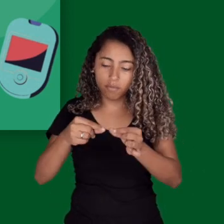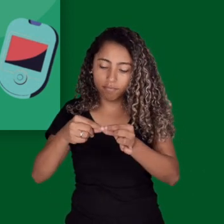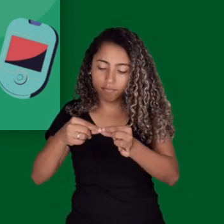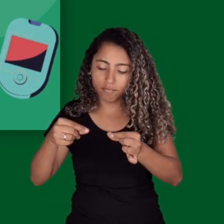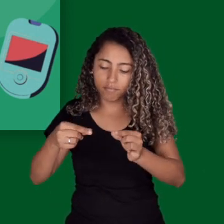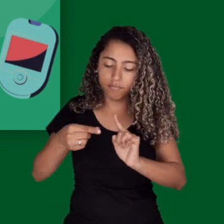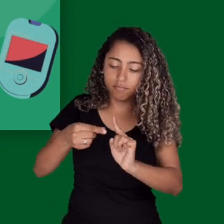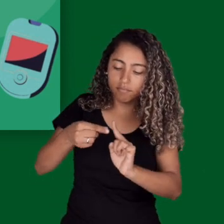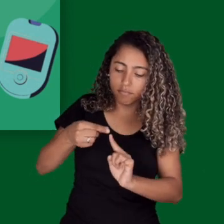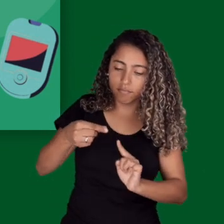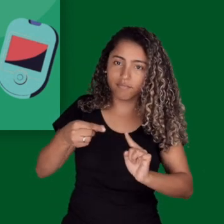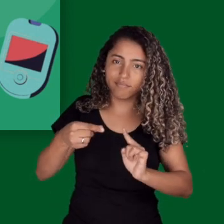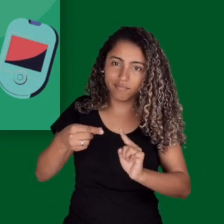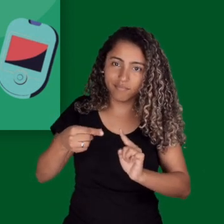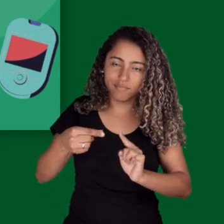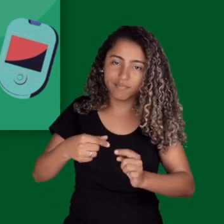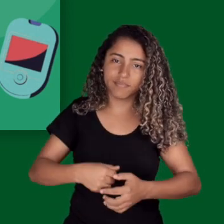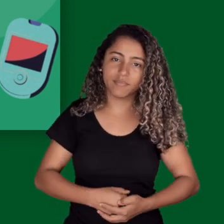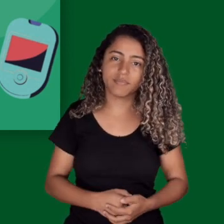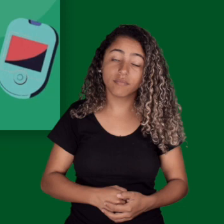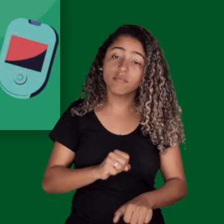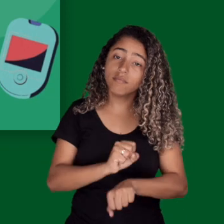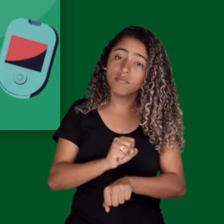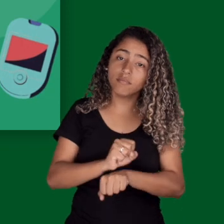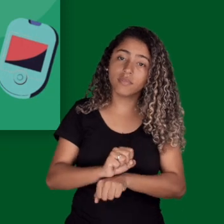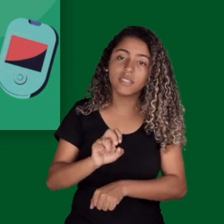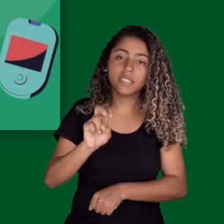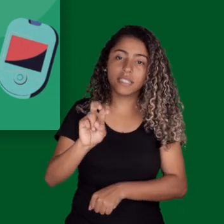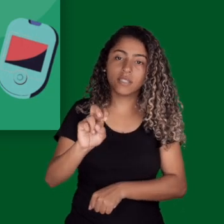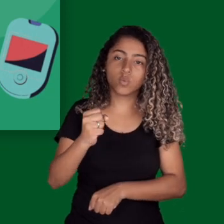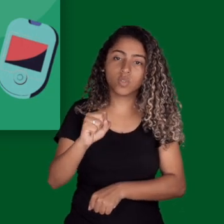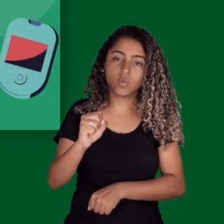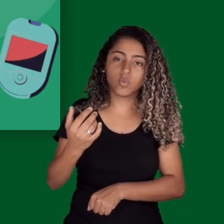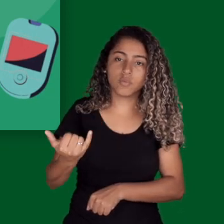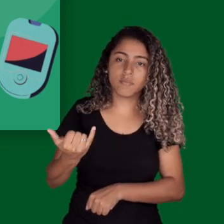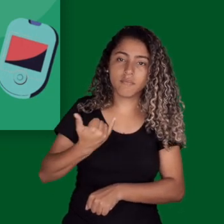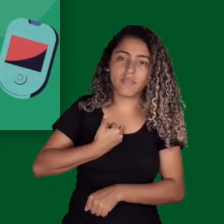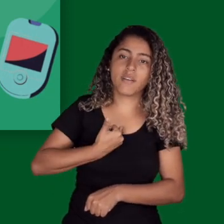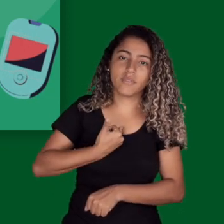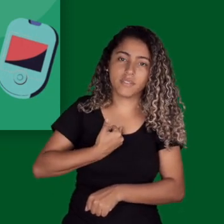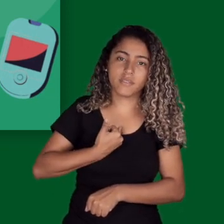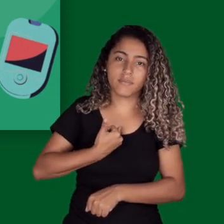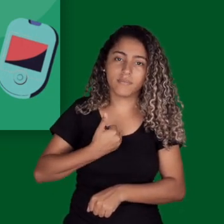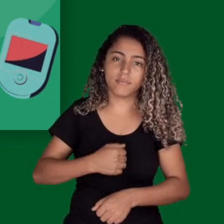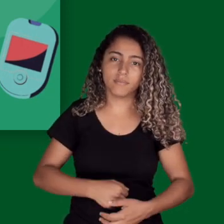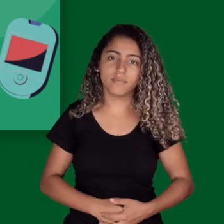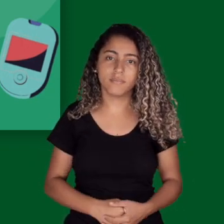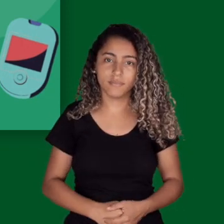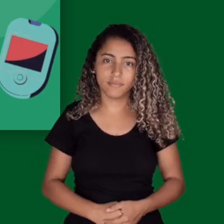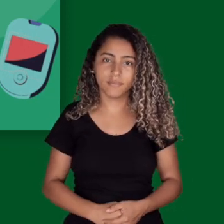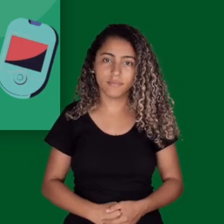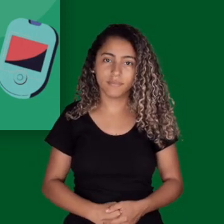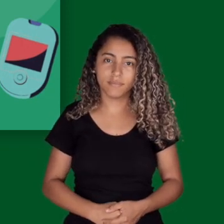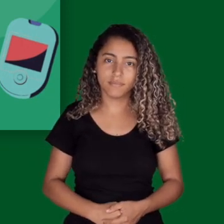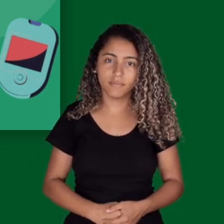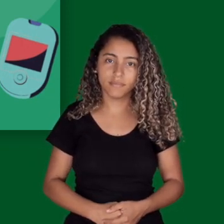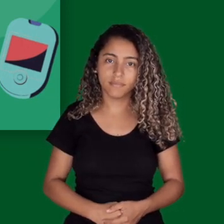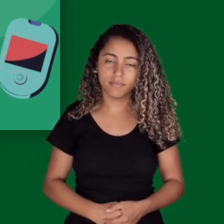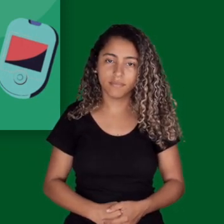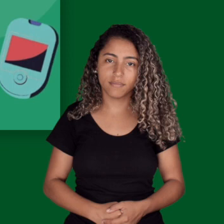para colocar na tira reagente. Em 5 segundos eu vou conseguir o resultado da minha